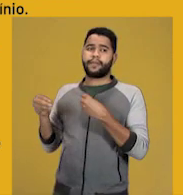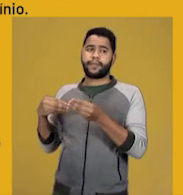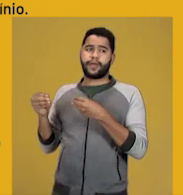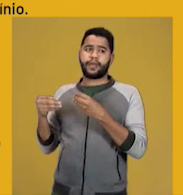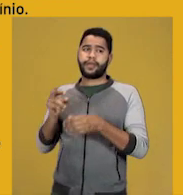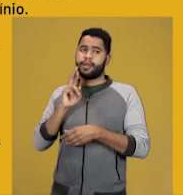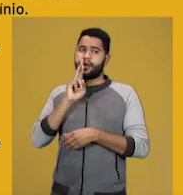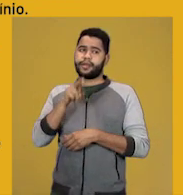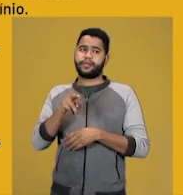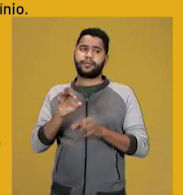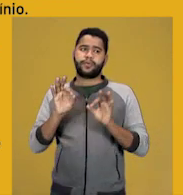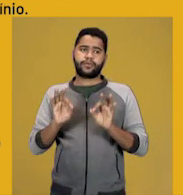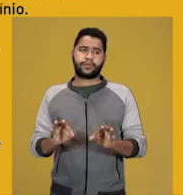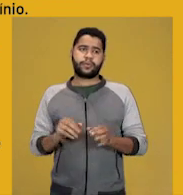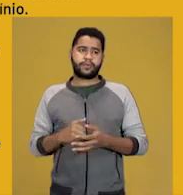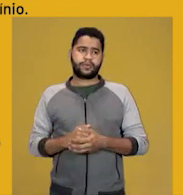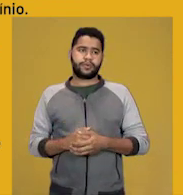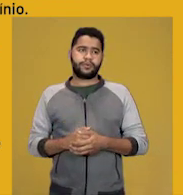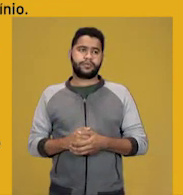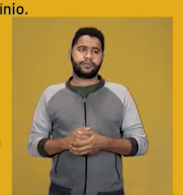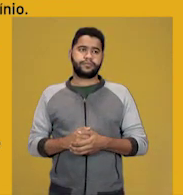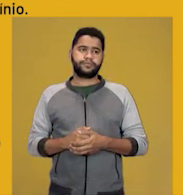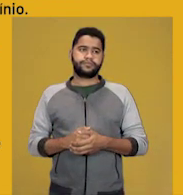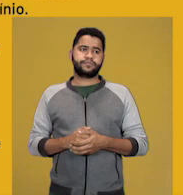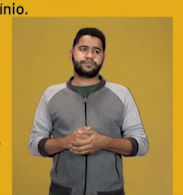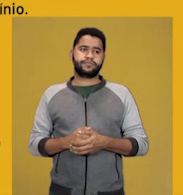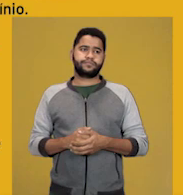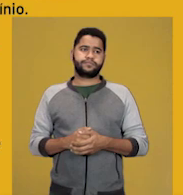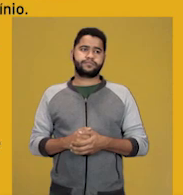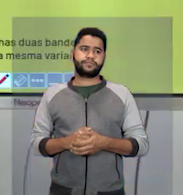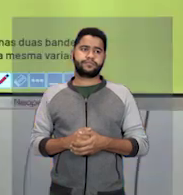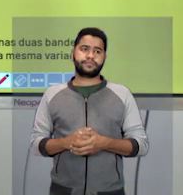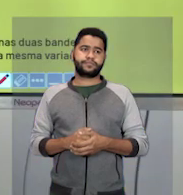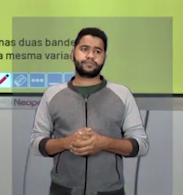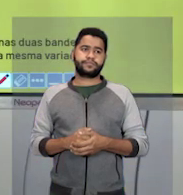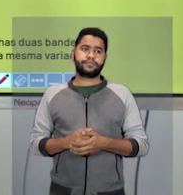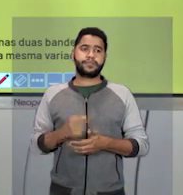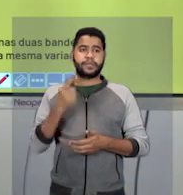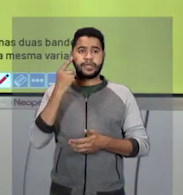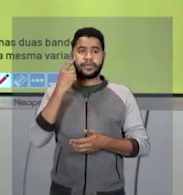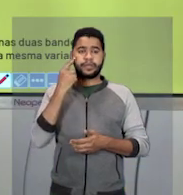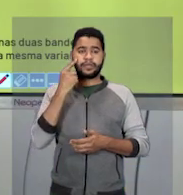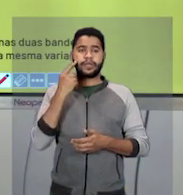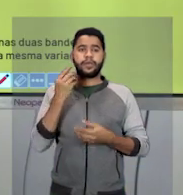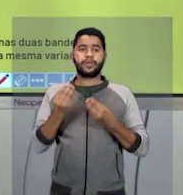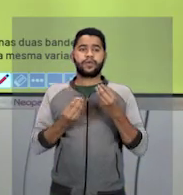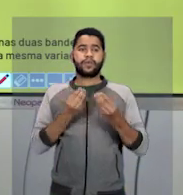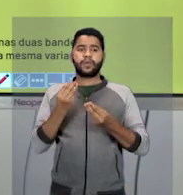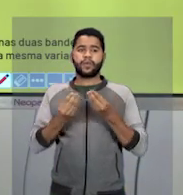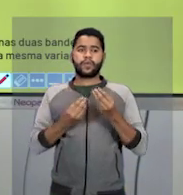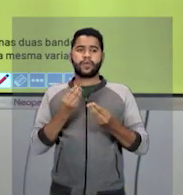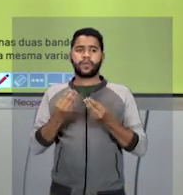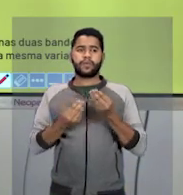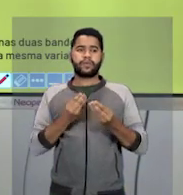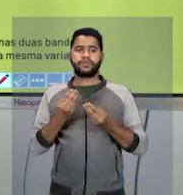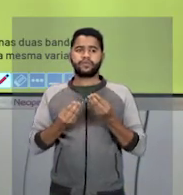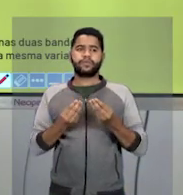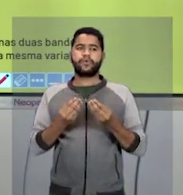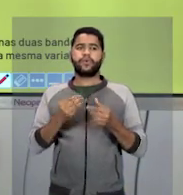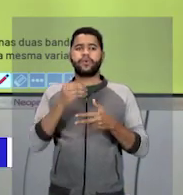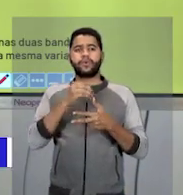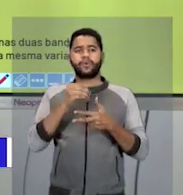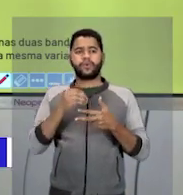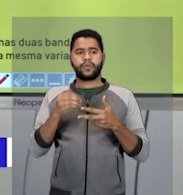nossa resposta correta. Vamos analisar as próximas, para a gente entender como o Enem tem